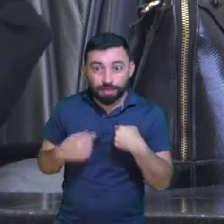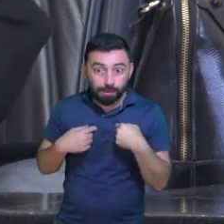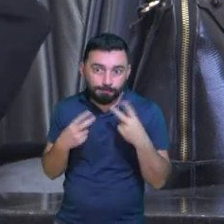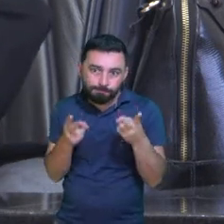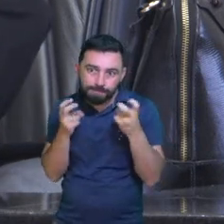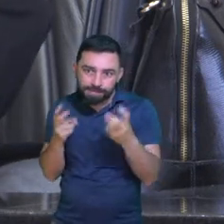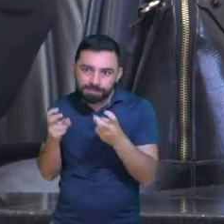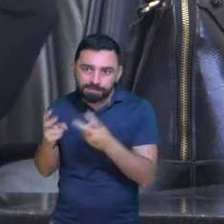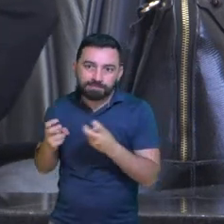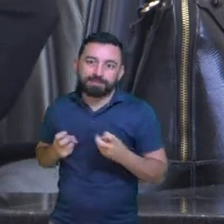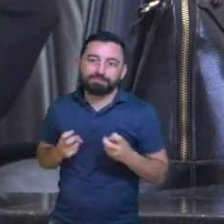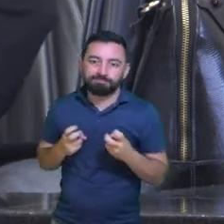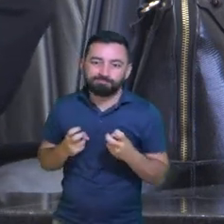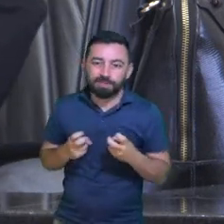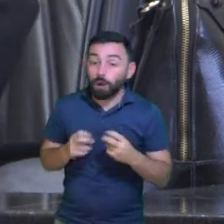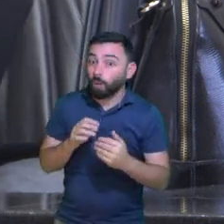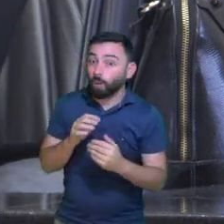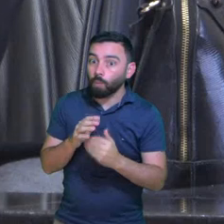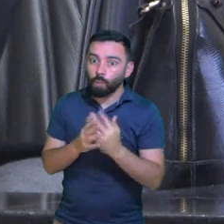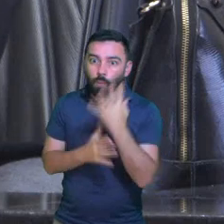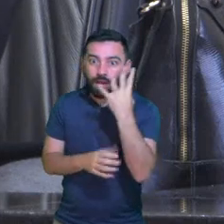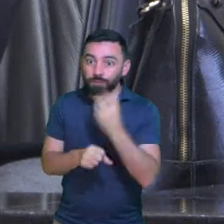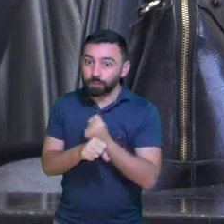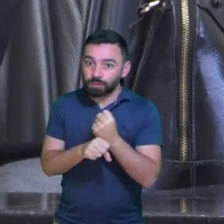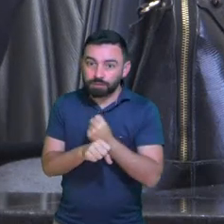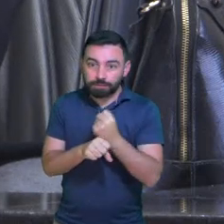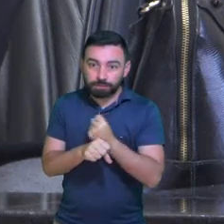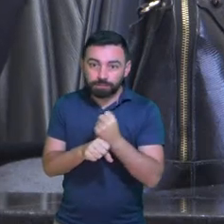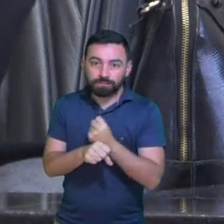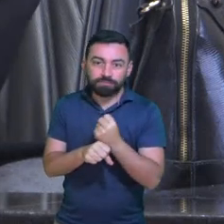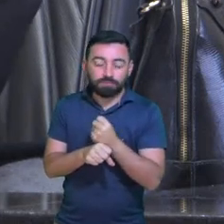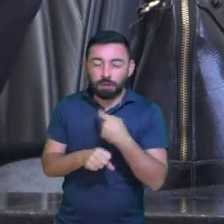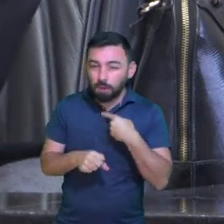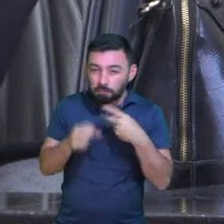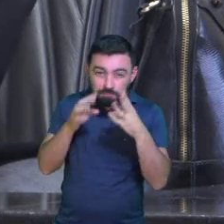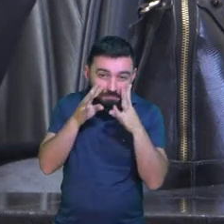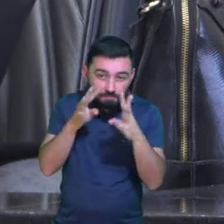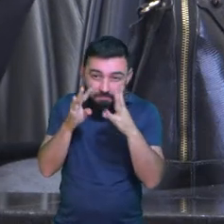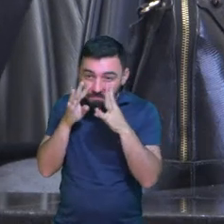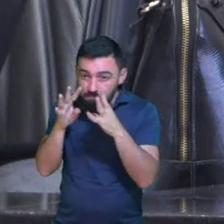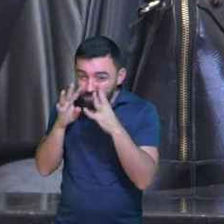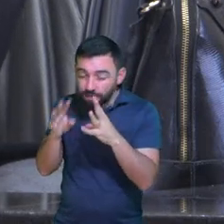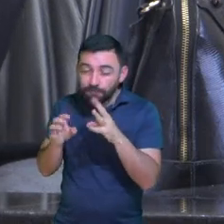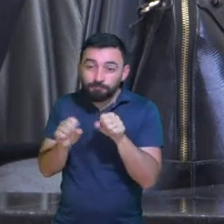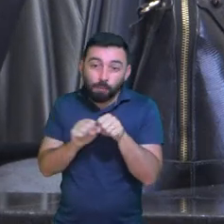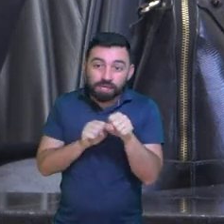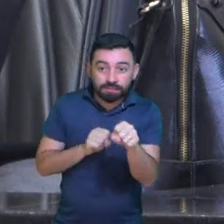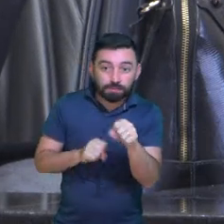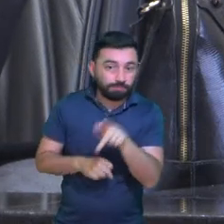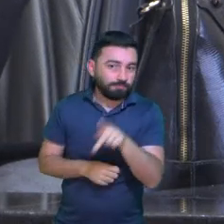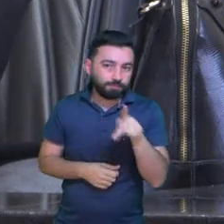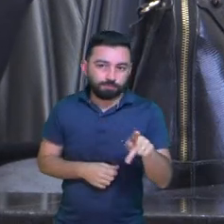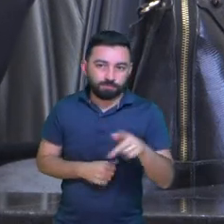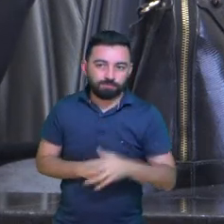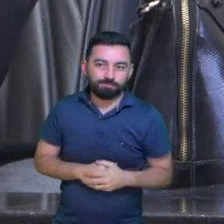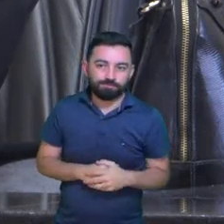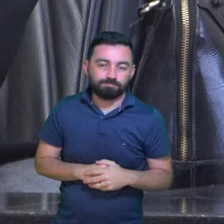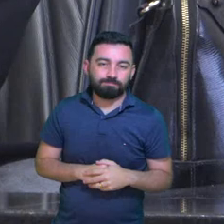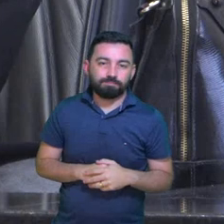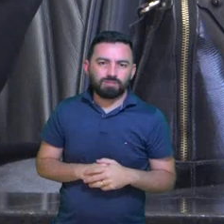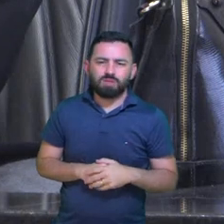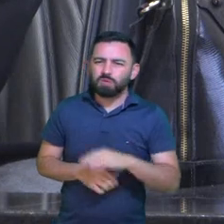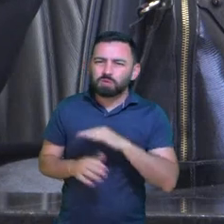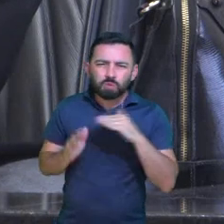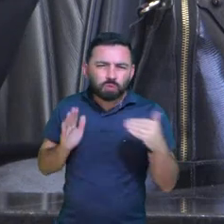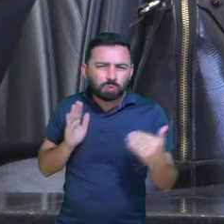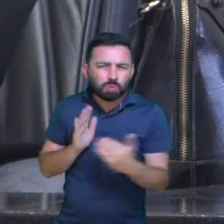4 anos ouvindo as pessoas no Conselho Nacional de Educação falando sobre formação de professores de todo mundo